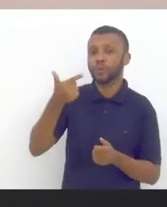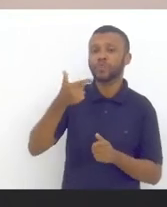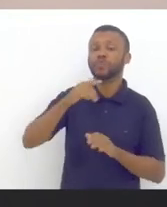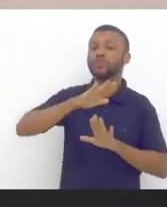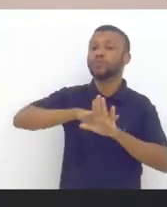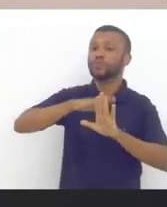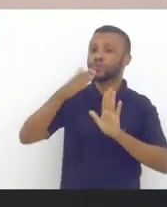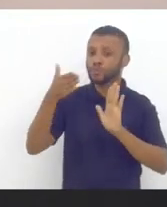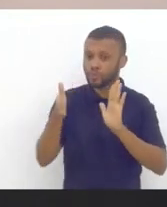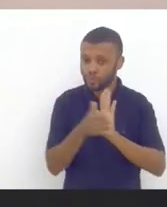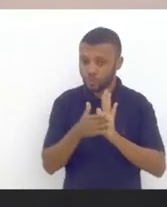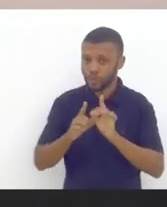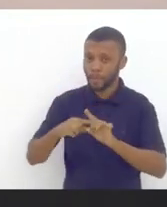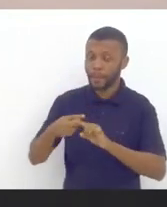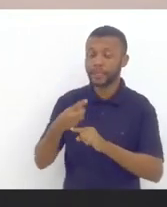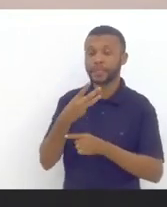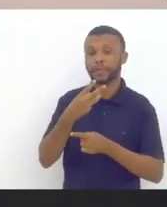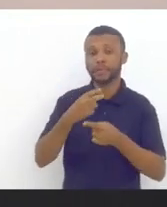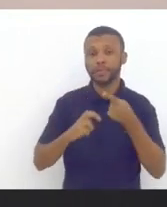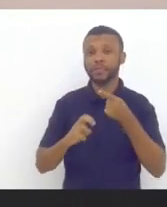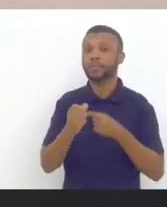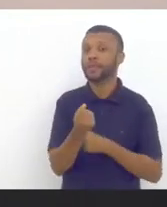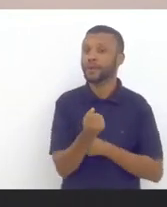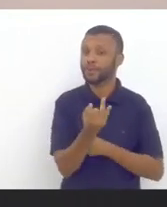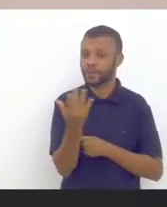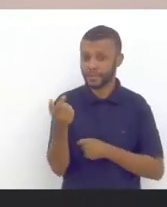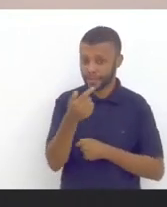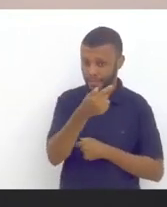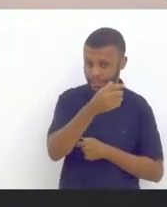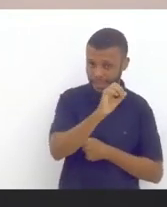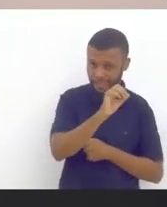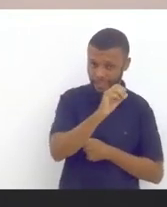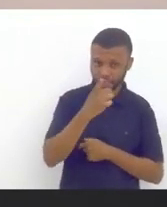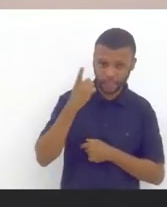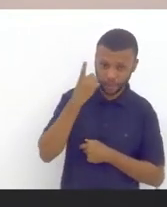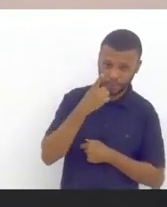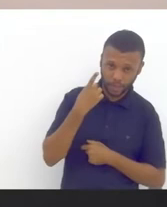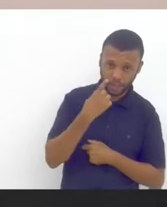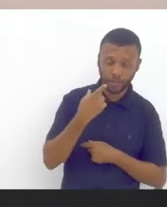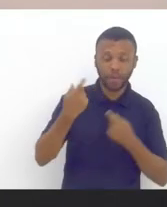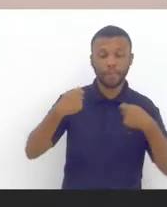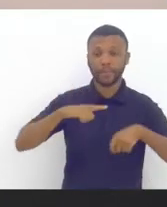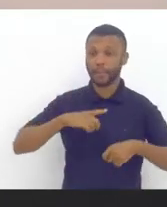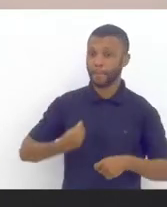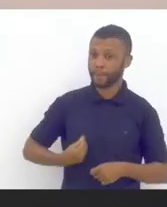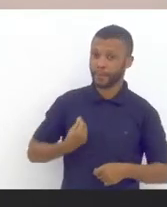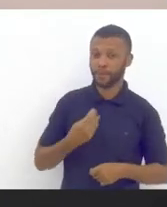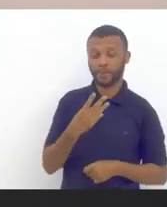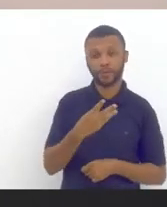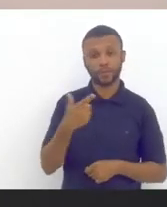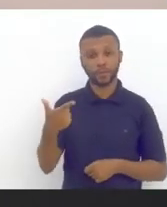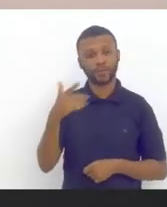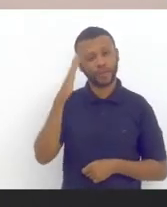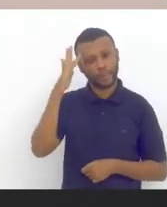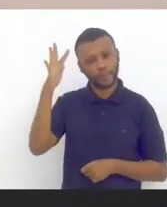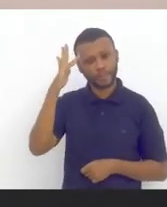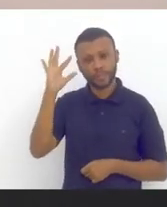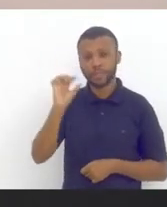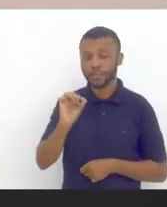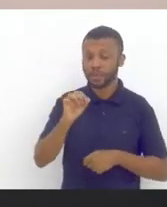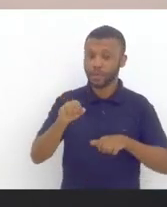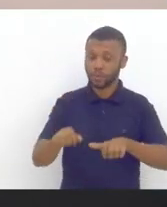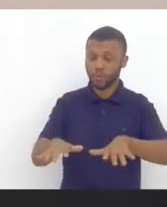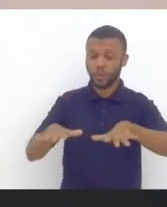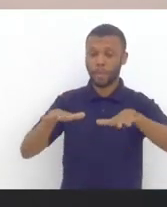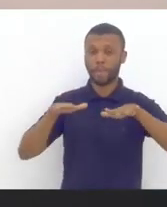3/5 de quórum. Quer dizer que de 70 tem 40, tem 42 presentes. A senhora imagina um